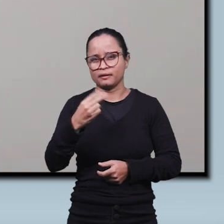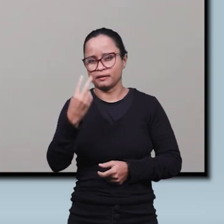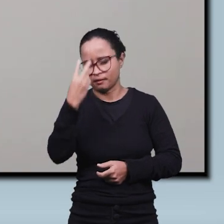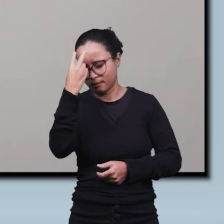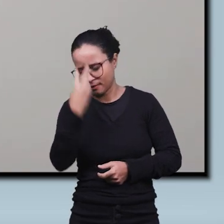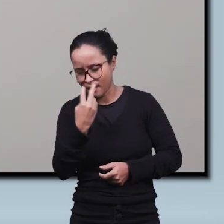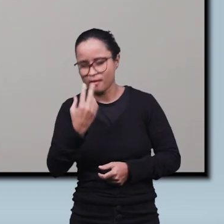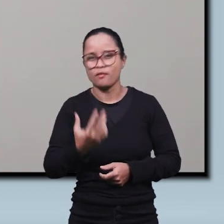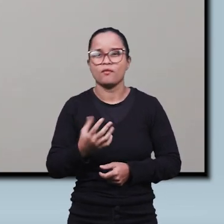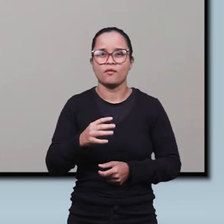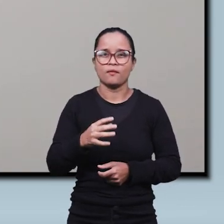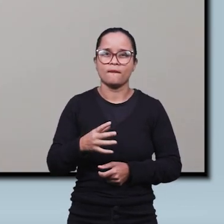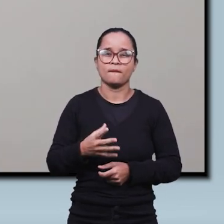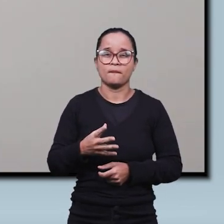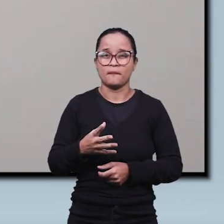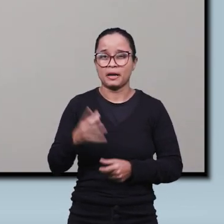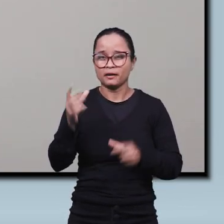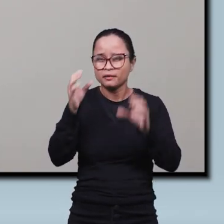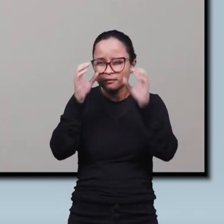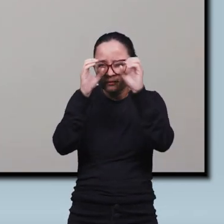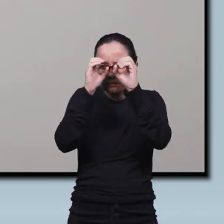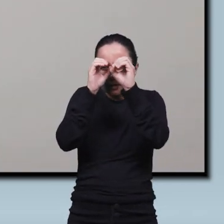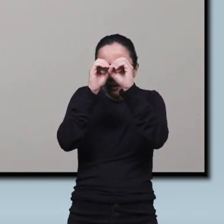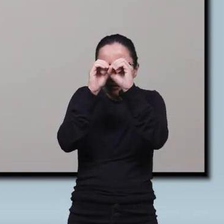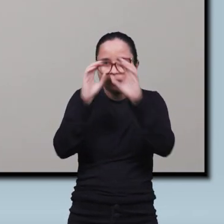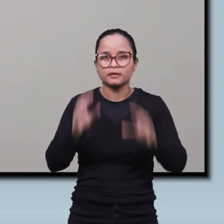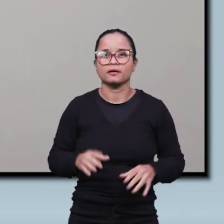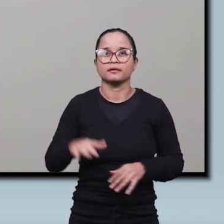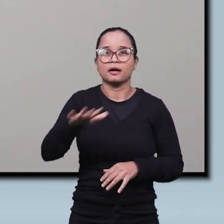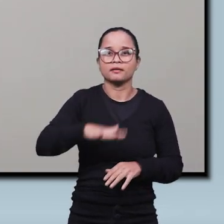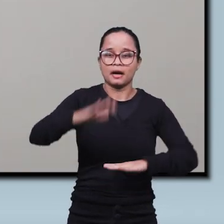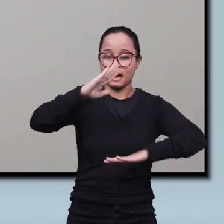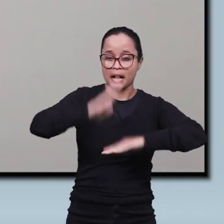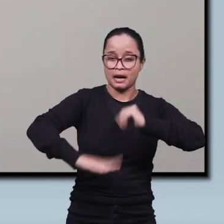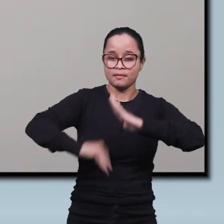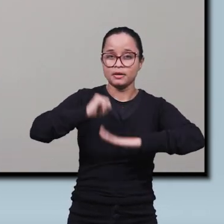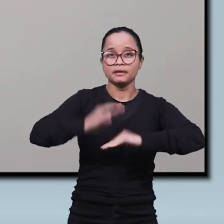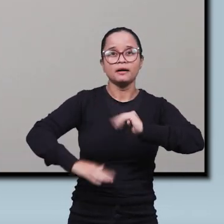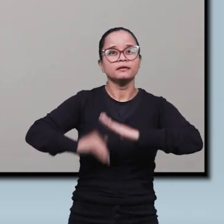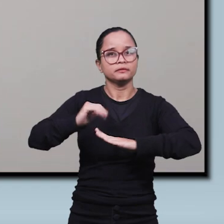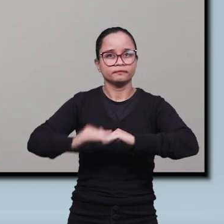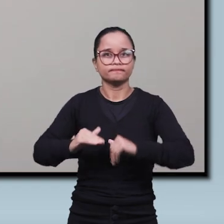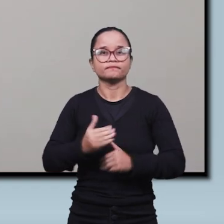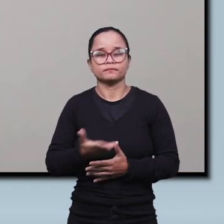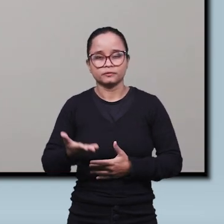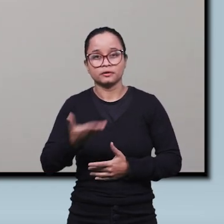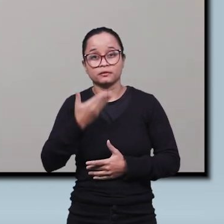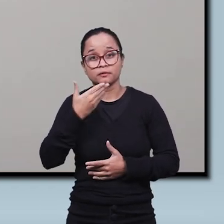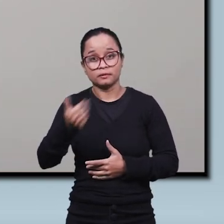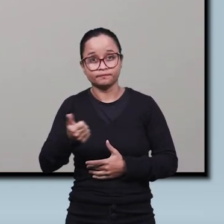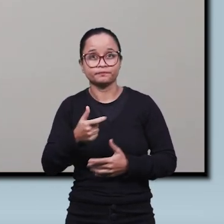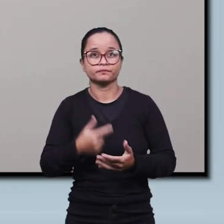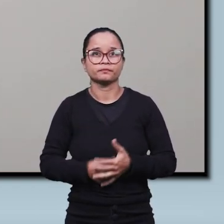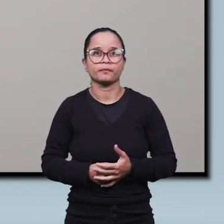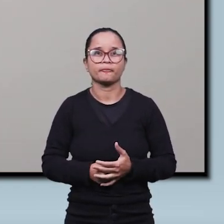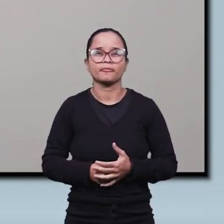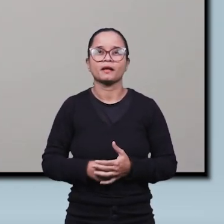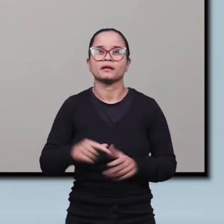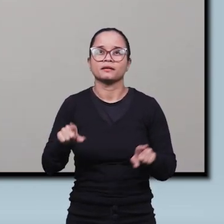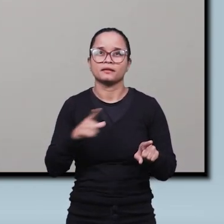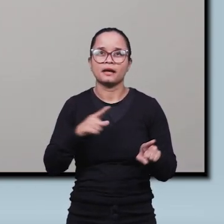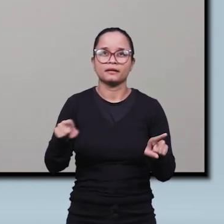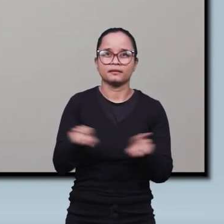tem baixa visão. Então, recursos que ampliam a habilidade também estão presentes. Aí a gente